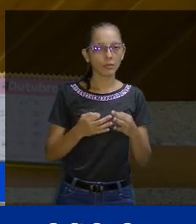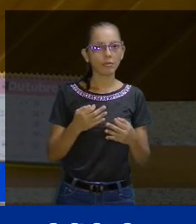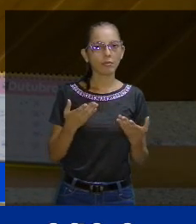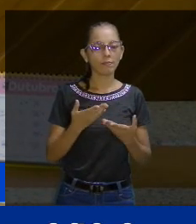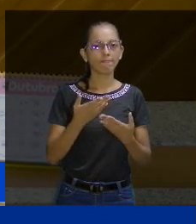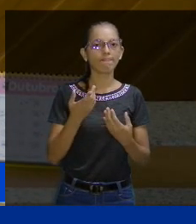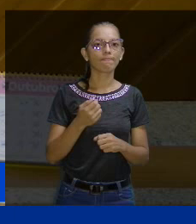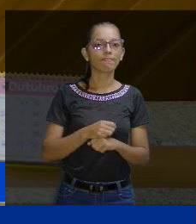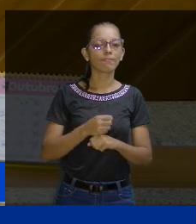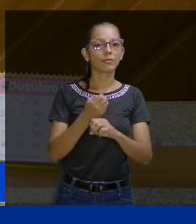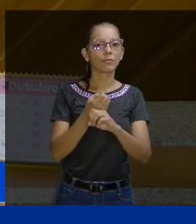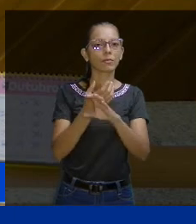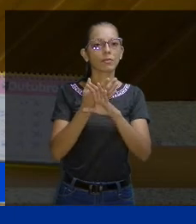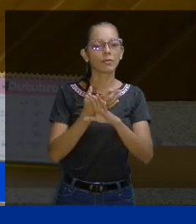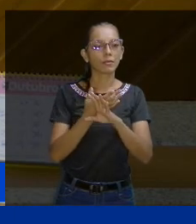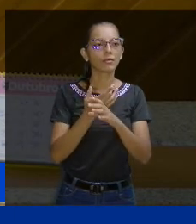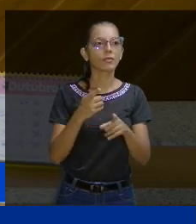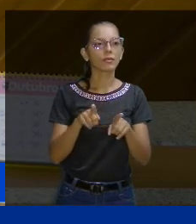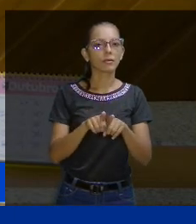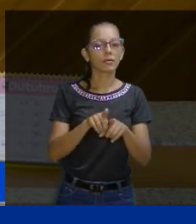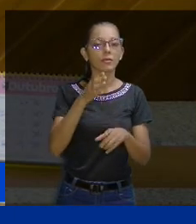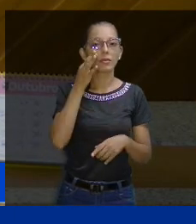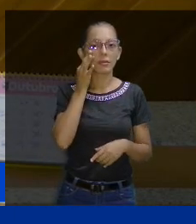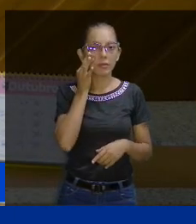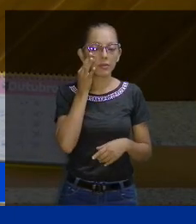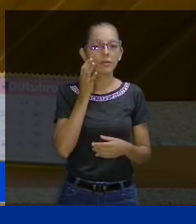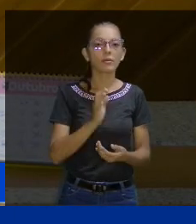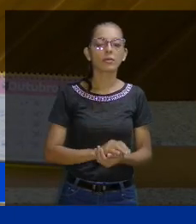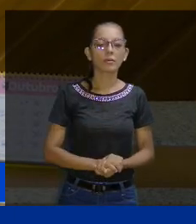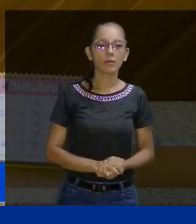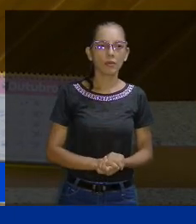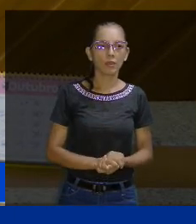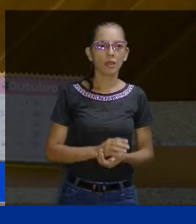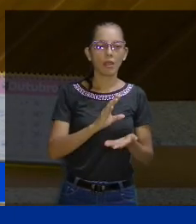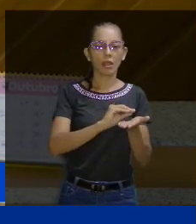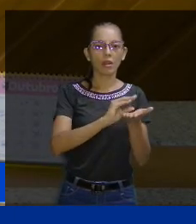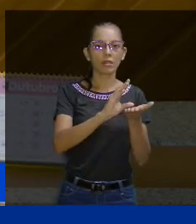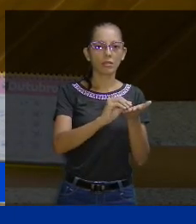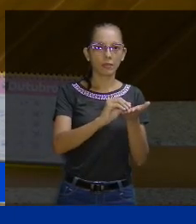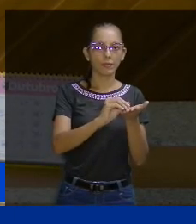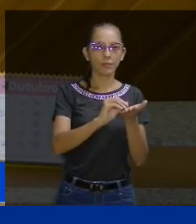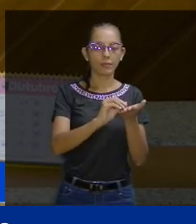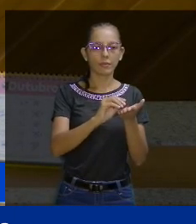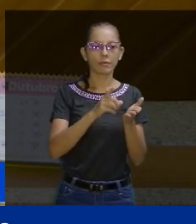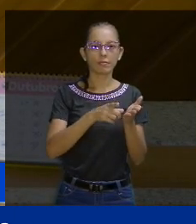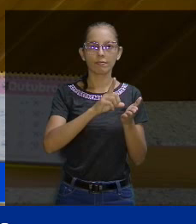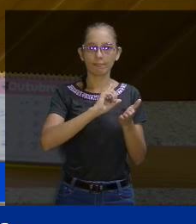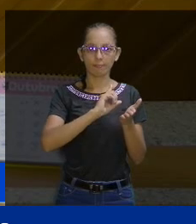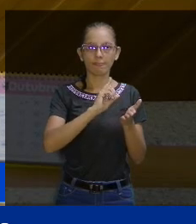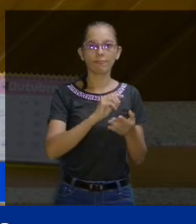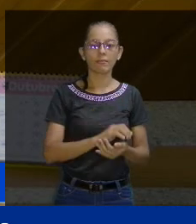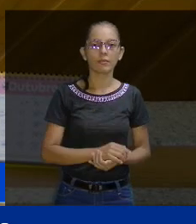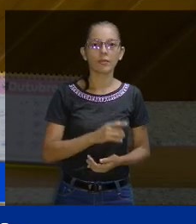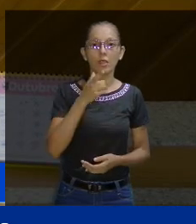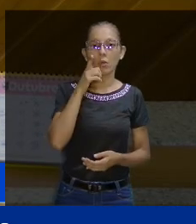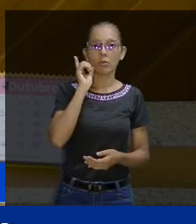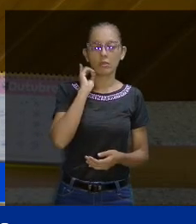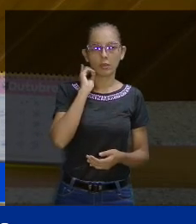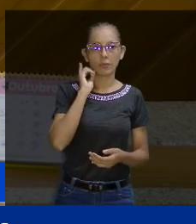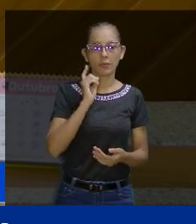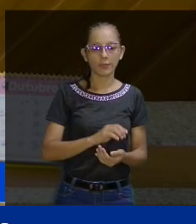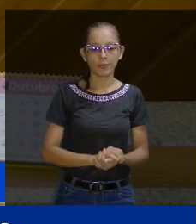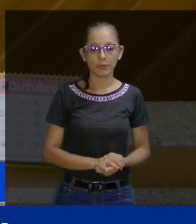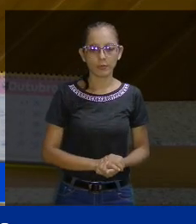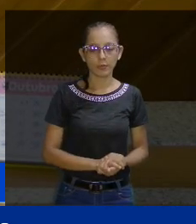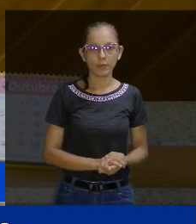na modalidade híbrida, e submeto a apreciação a ata da 84ª Sessão Judiciária Ordinária